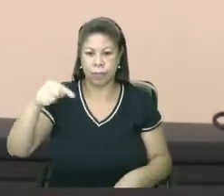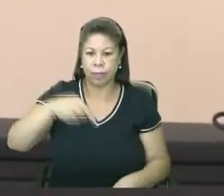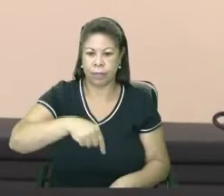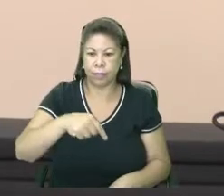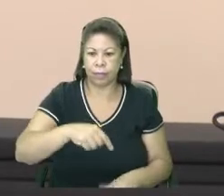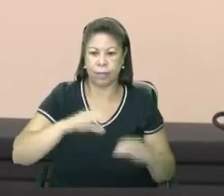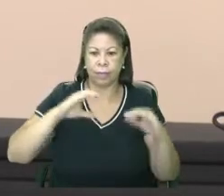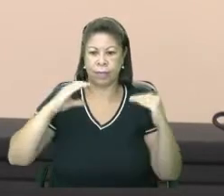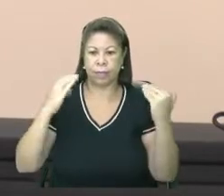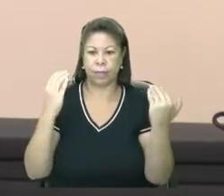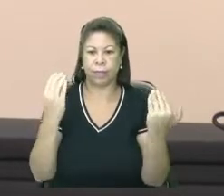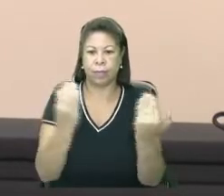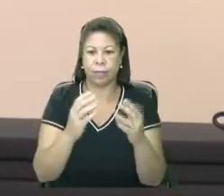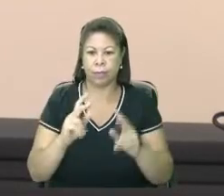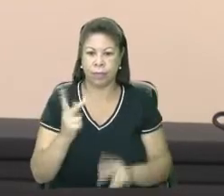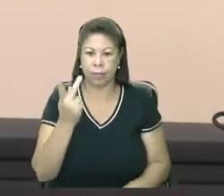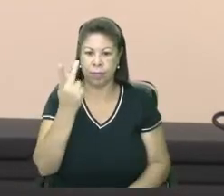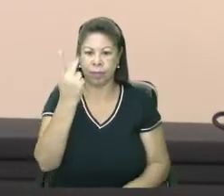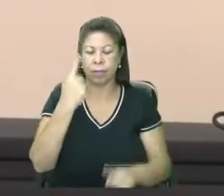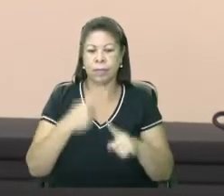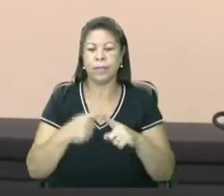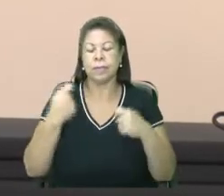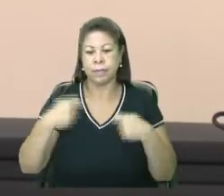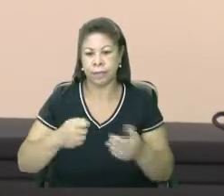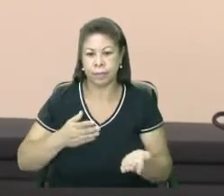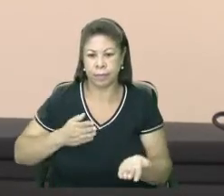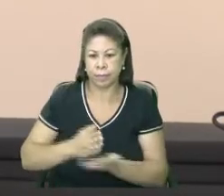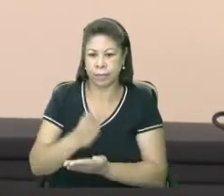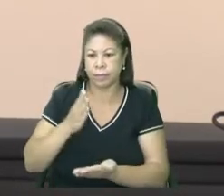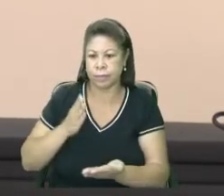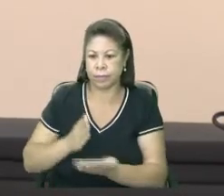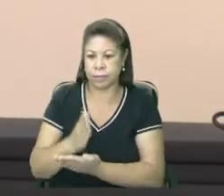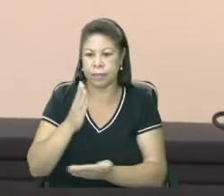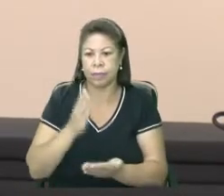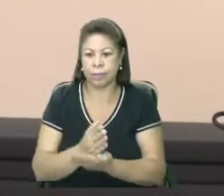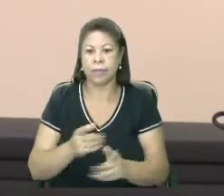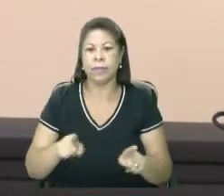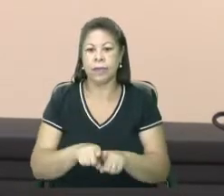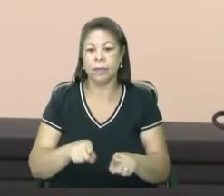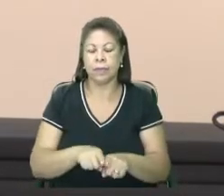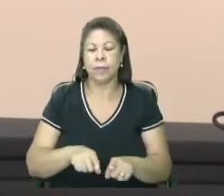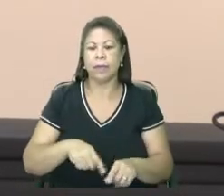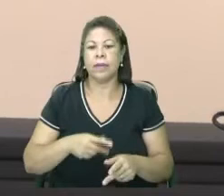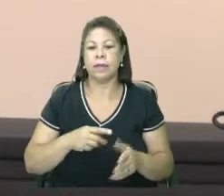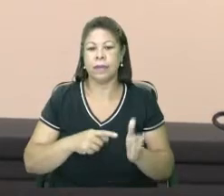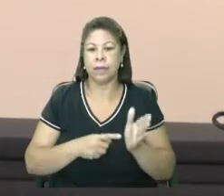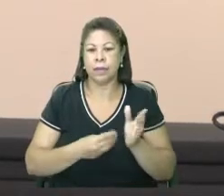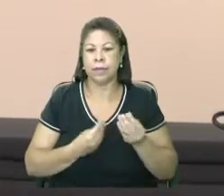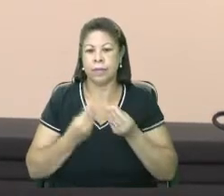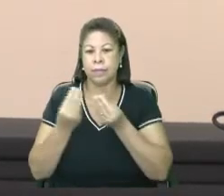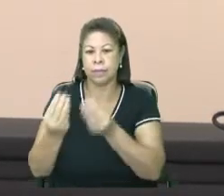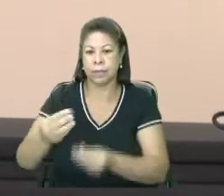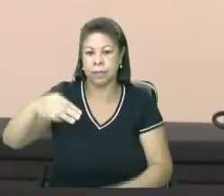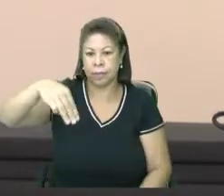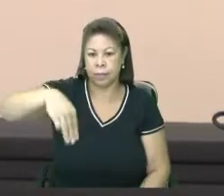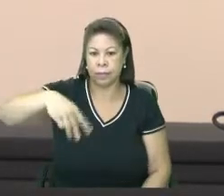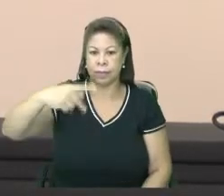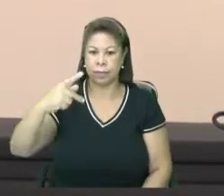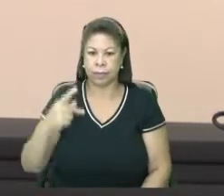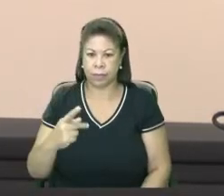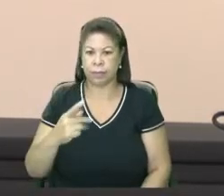para aprovação e para que a gente possa estar encaminhando ao Ministério da Saúde, né, seguindo a sequência que deve ser feita em